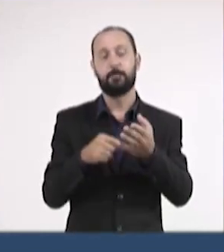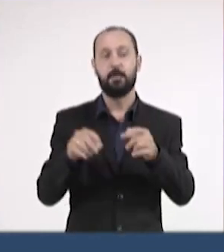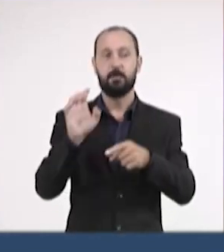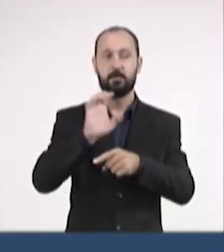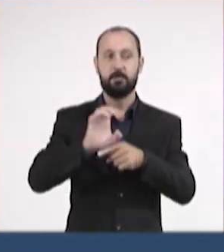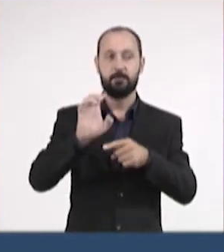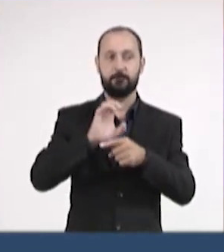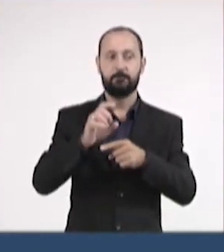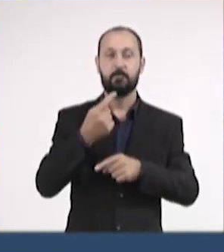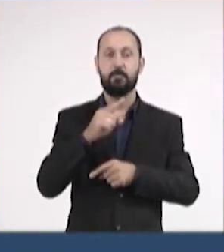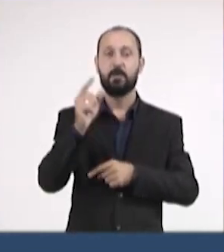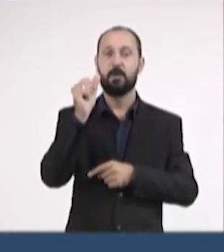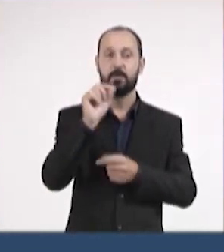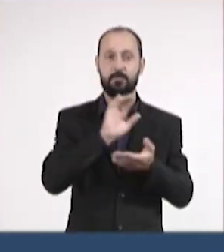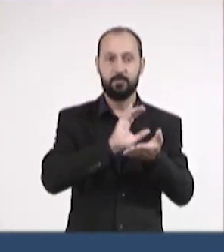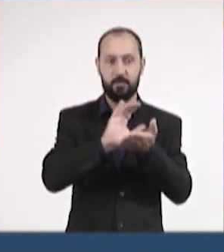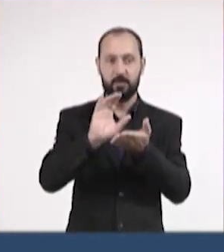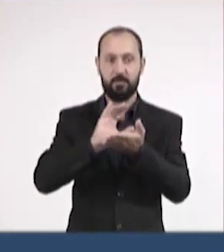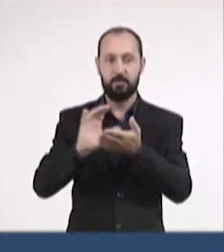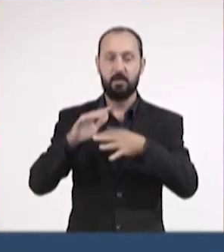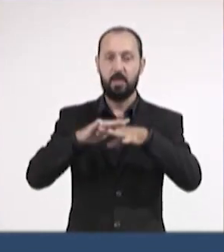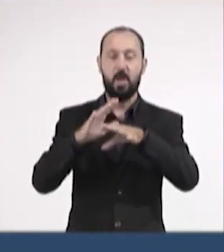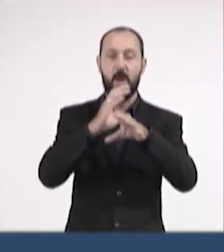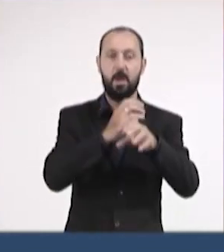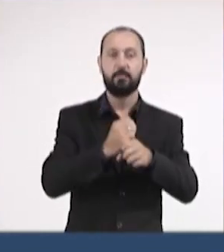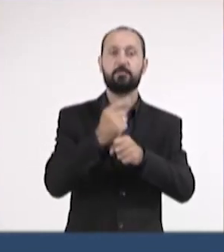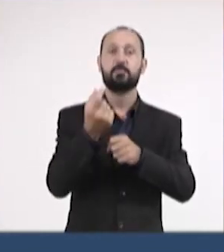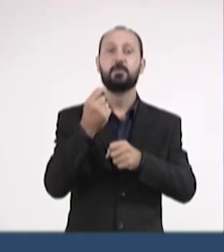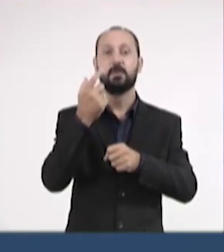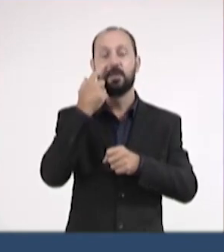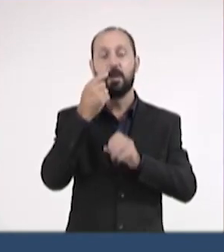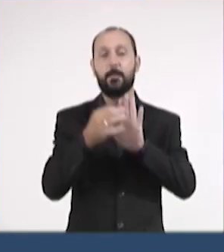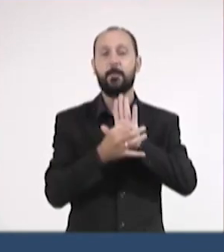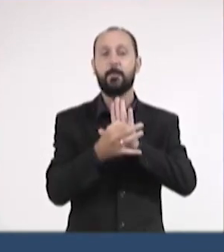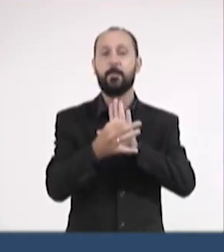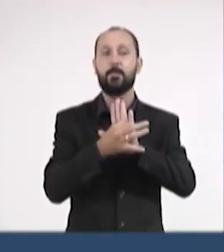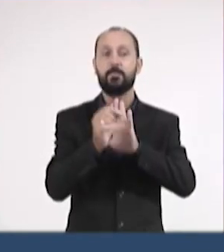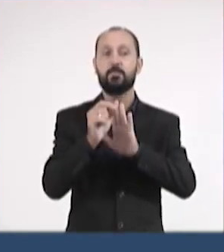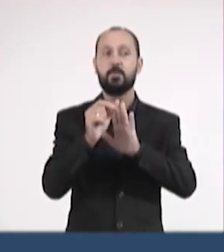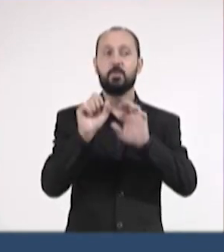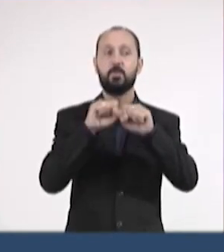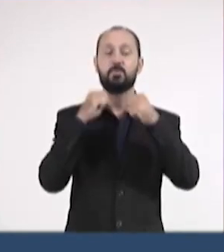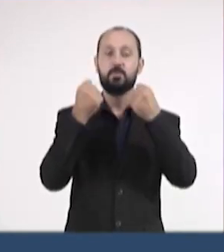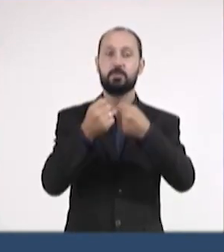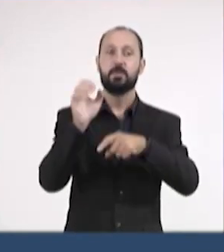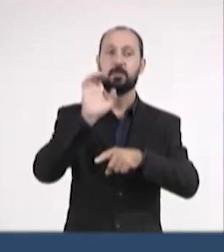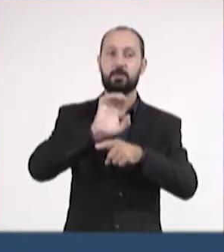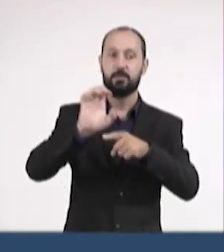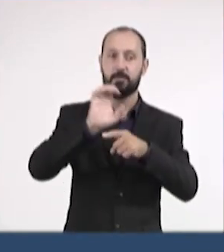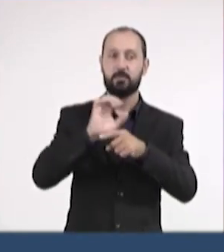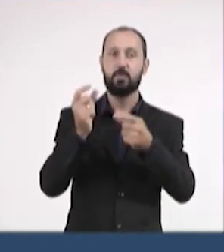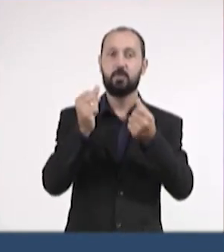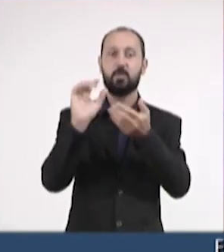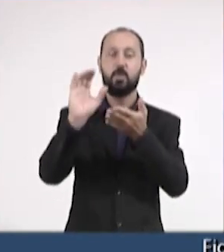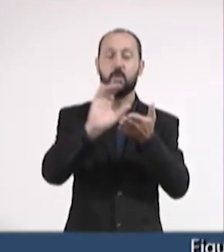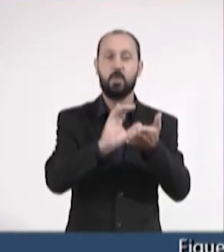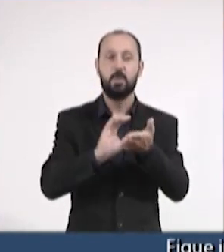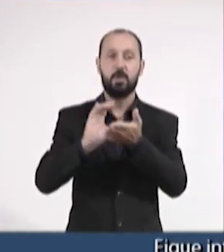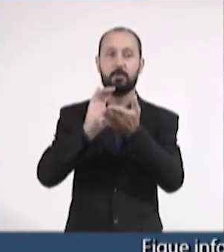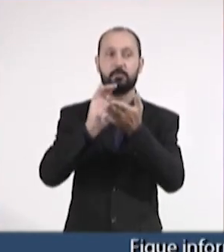Estado passa por investimento e orçamento. Nós queremos propor um seminário estadual sobre